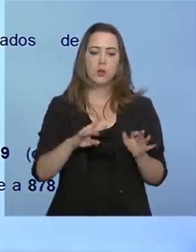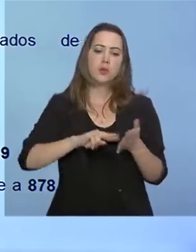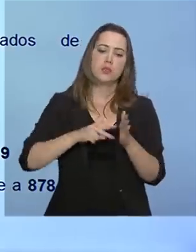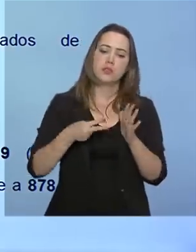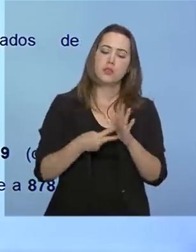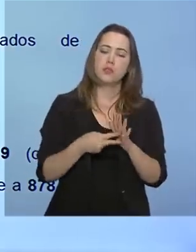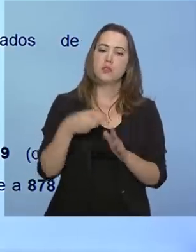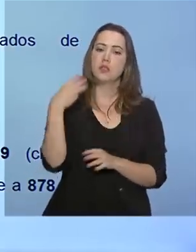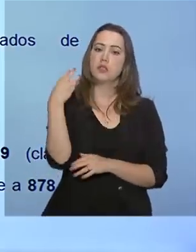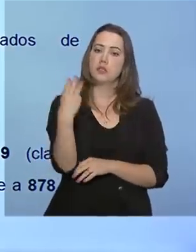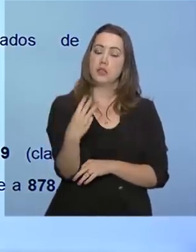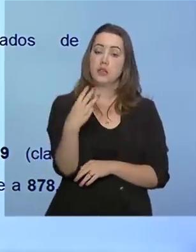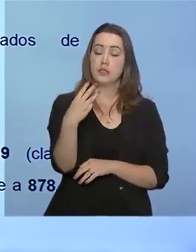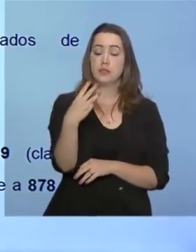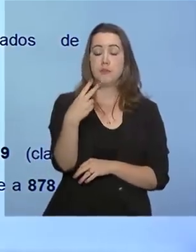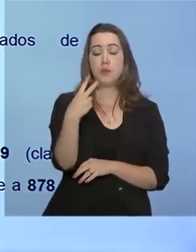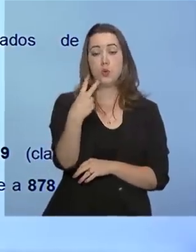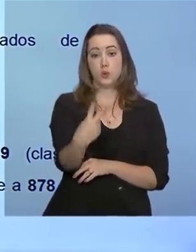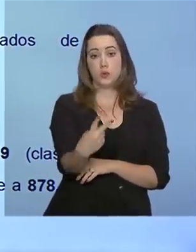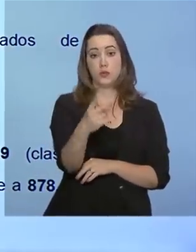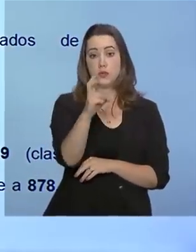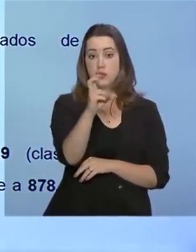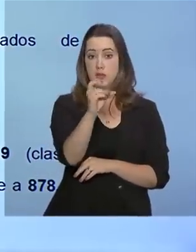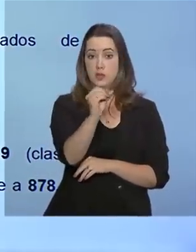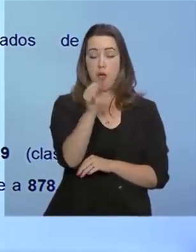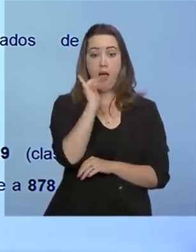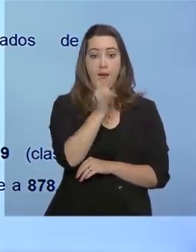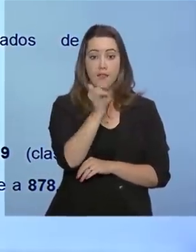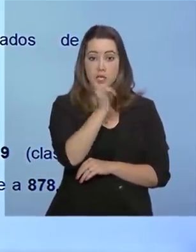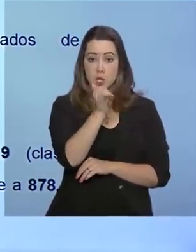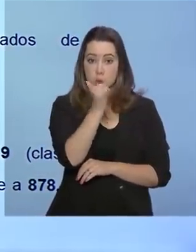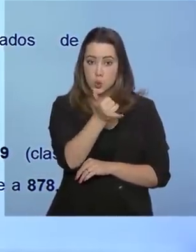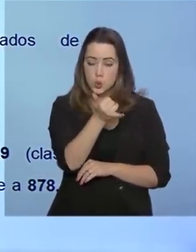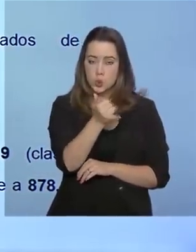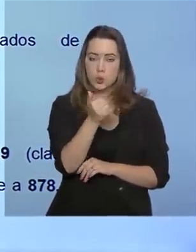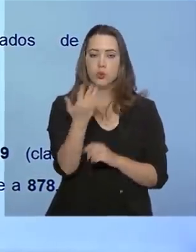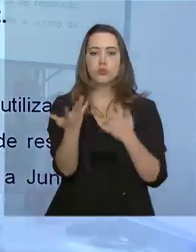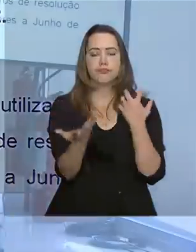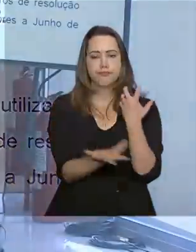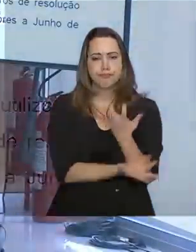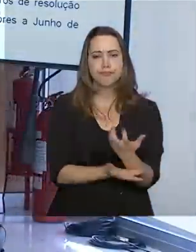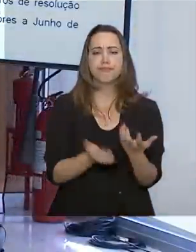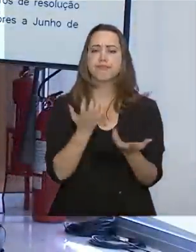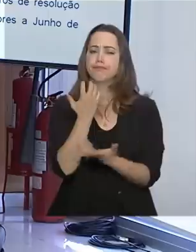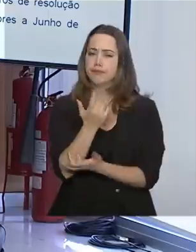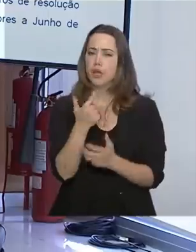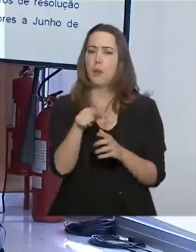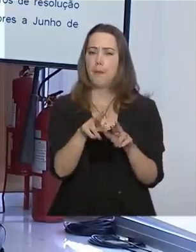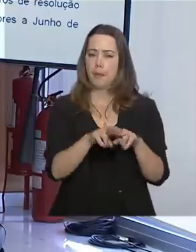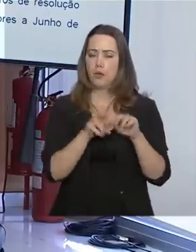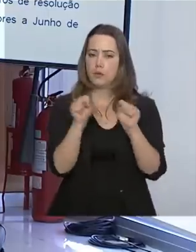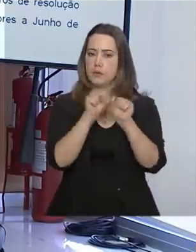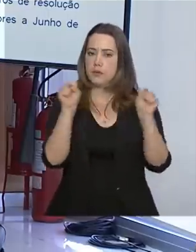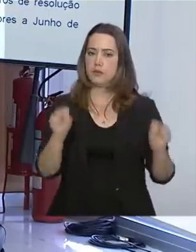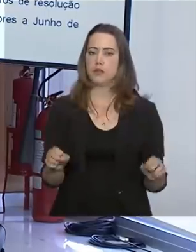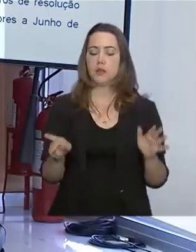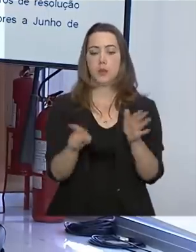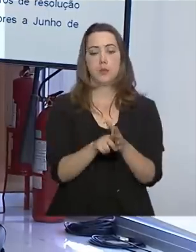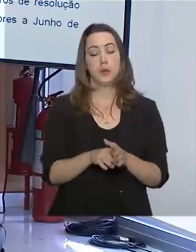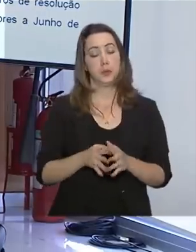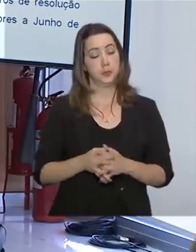3.250 alertas de desmatamento emitidos pelo sistema deter pode passar dos